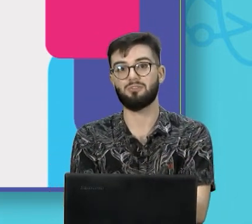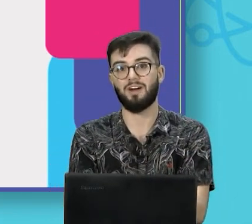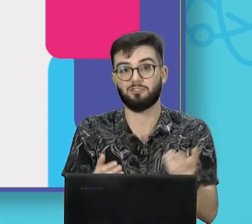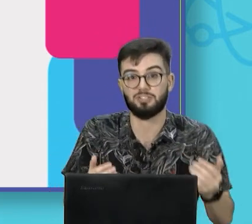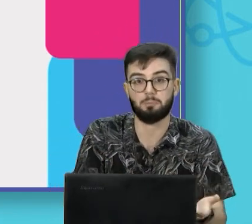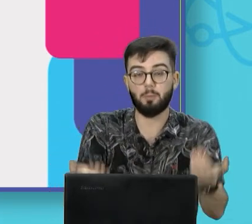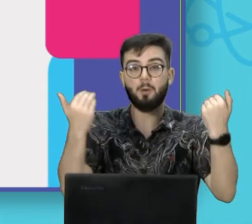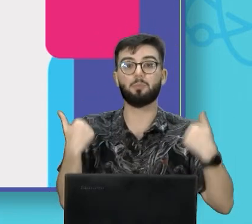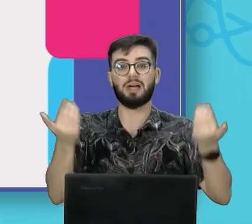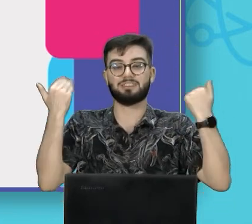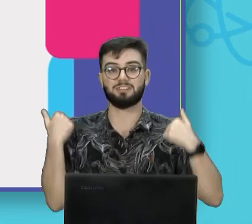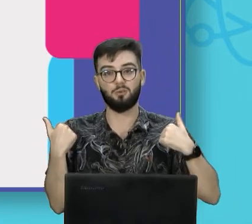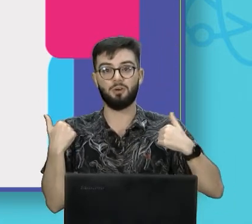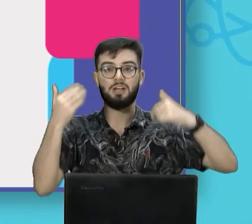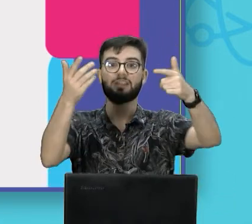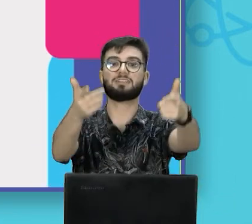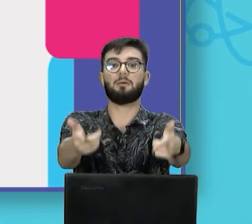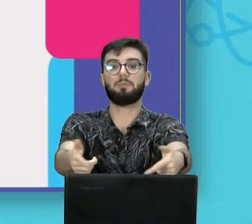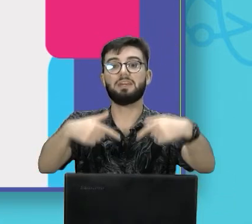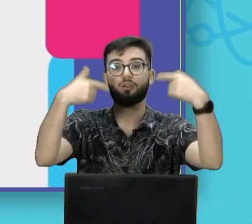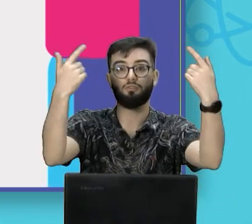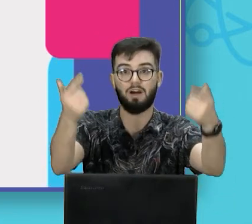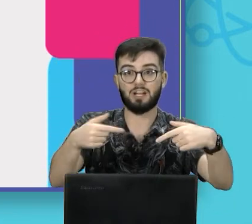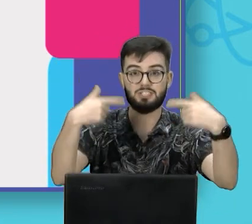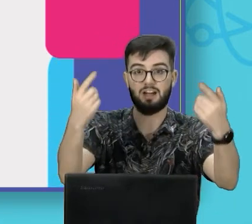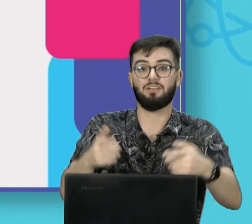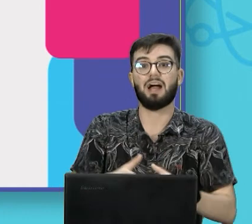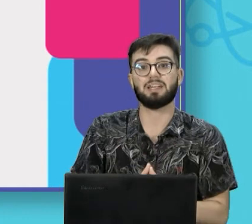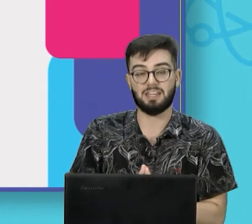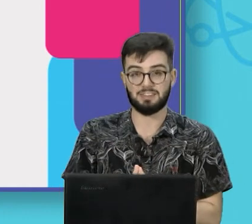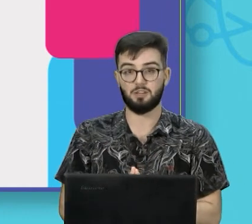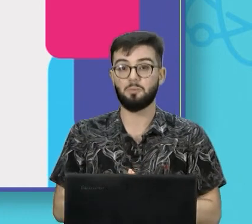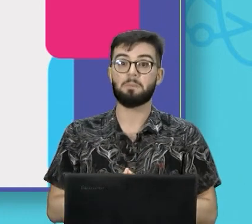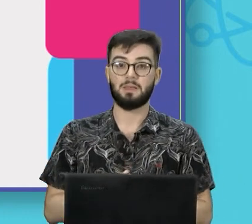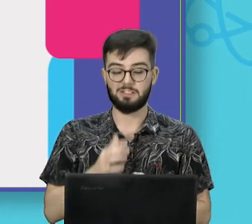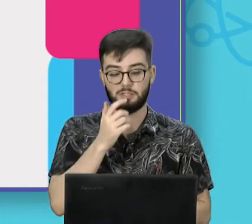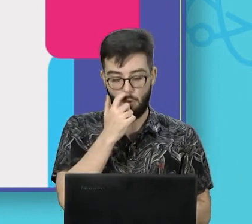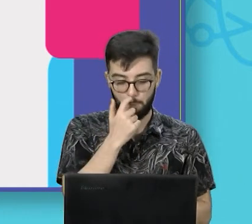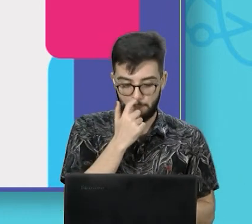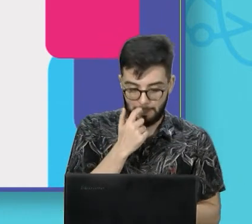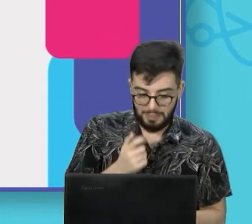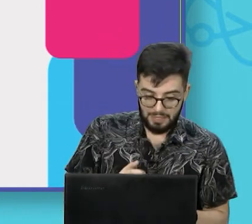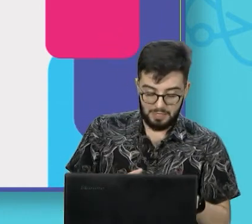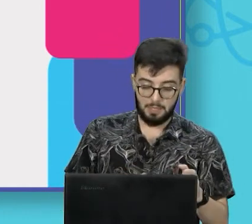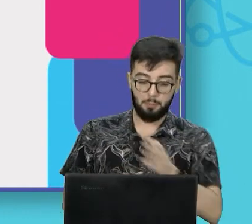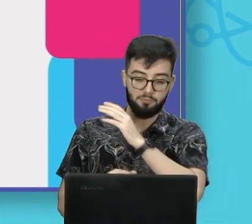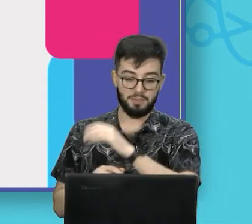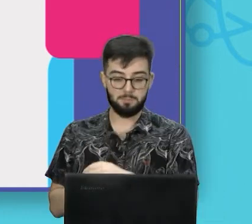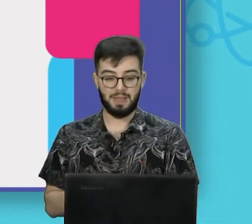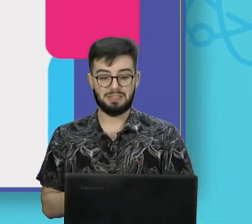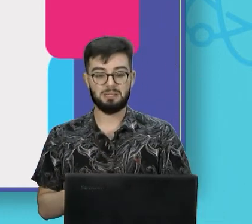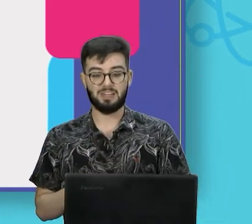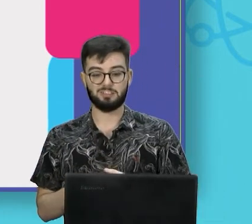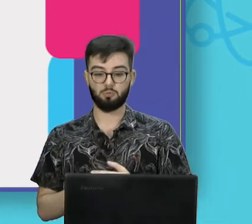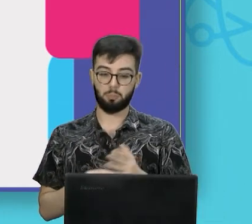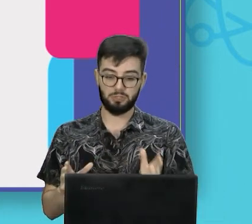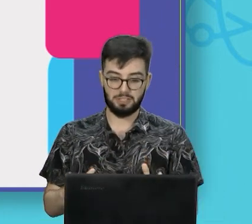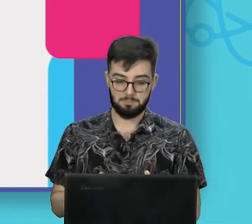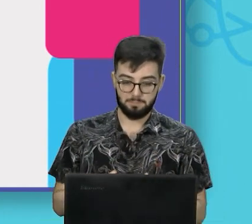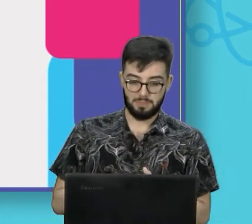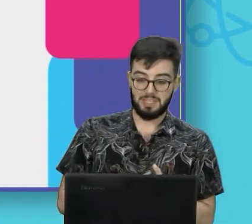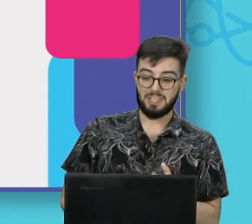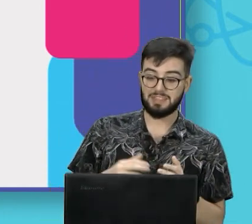o seu GG o Getúlio Vargas seja a própria população sabia que o vaso eu estava arquitetando esse golpe e por fim a